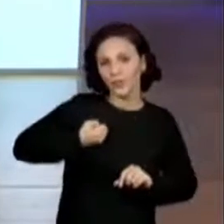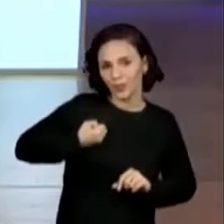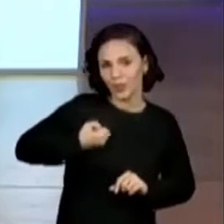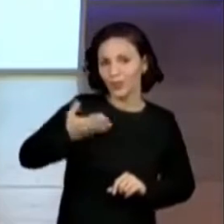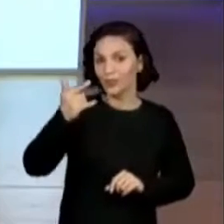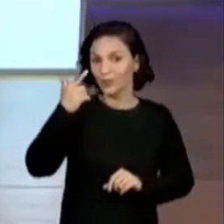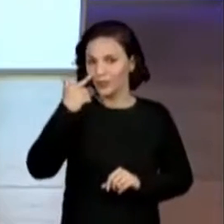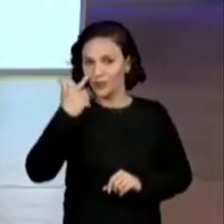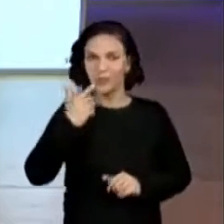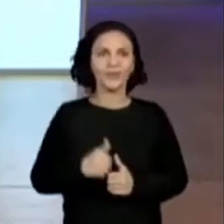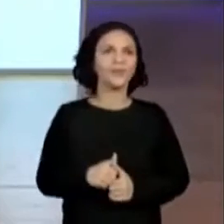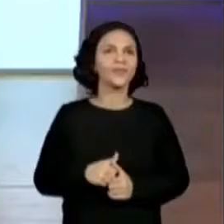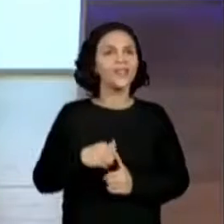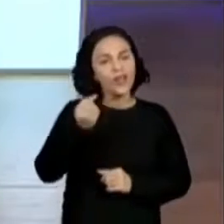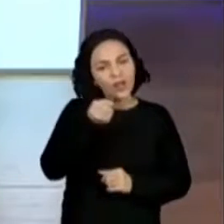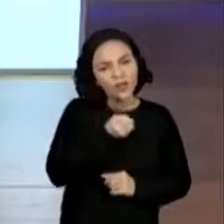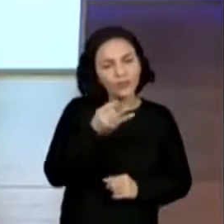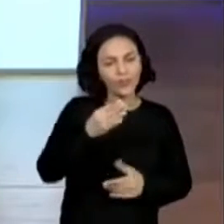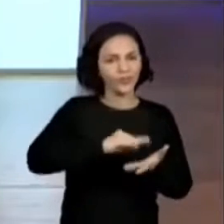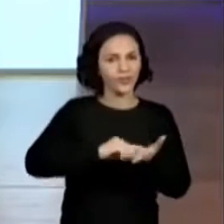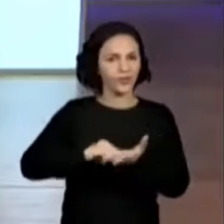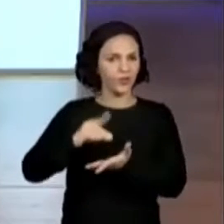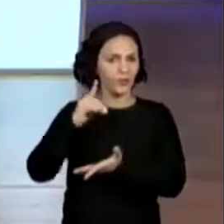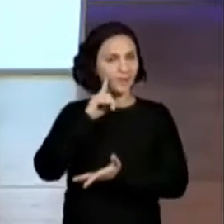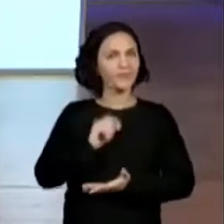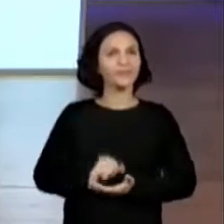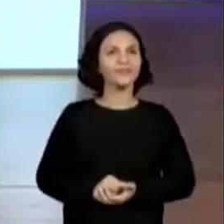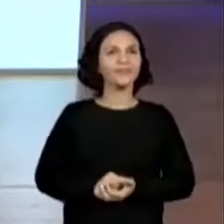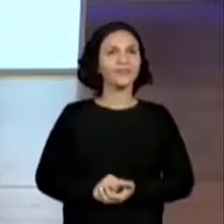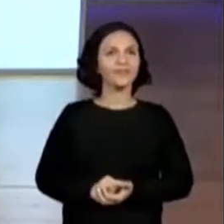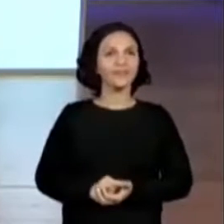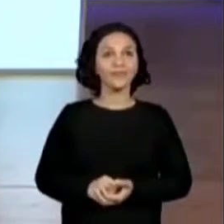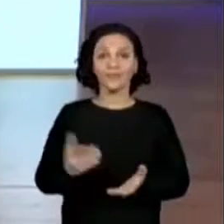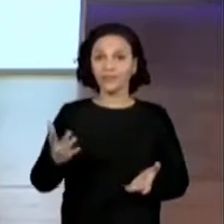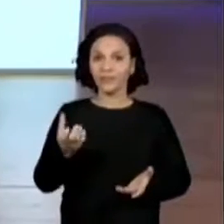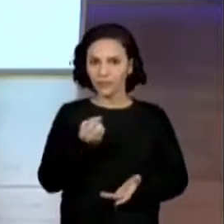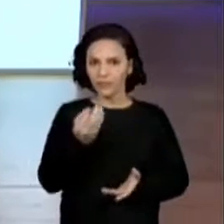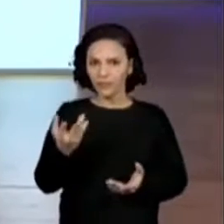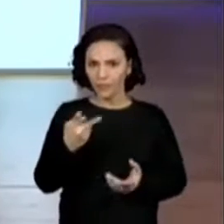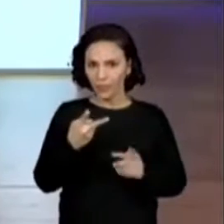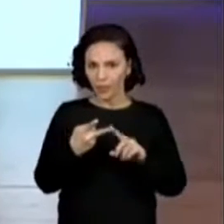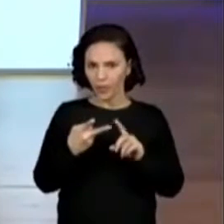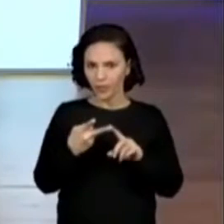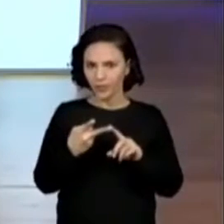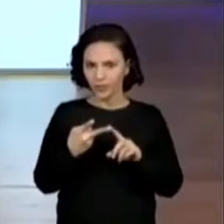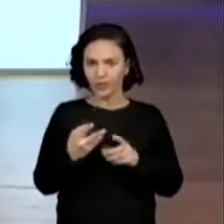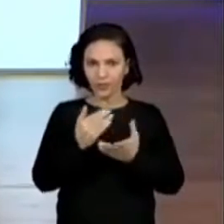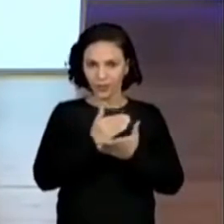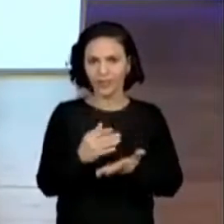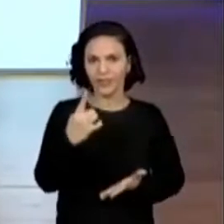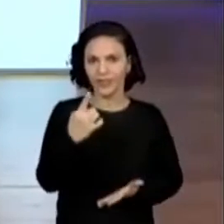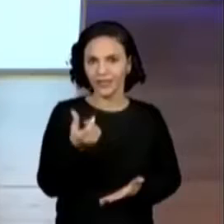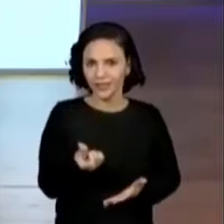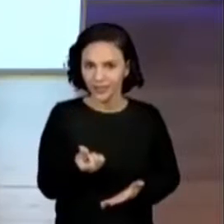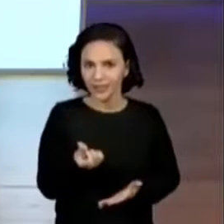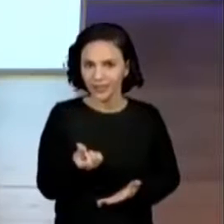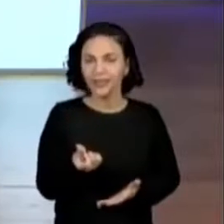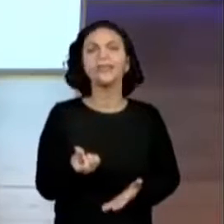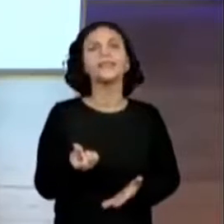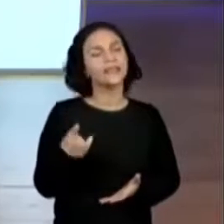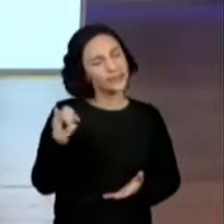Agora a gente tem que contar o restante, a segunda bandeja. Contamos o restante? A partir do 16?